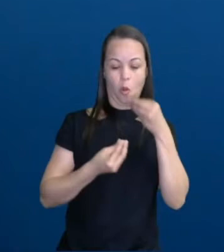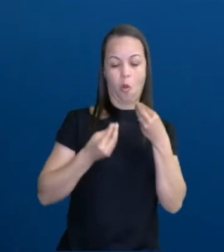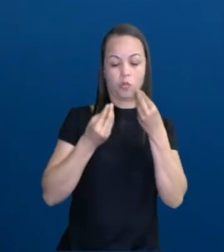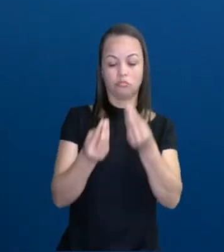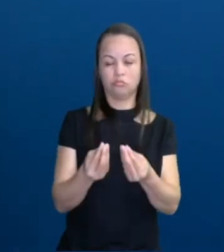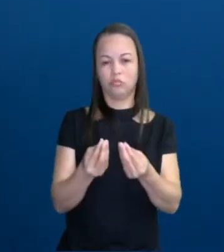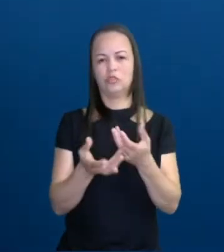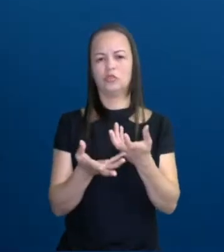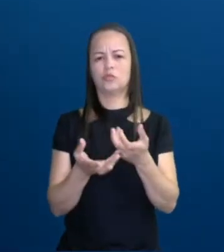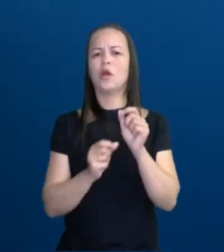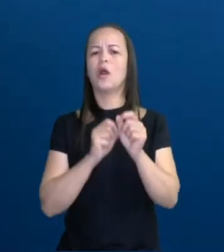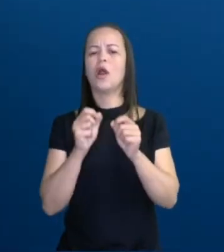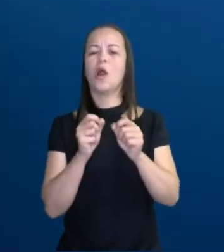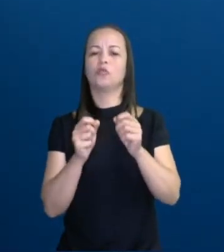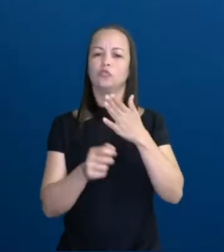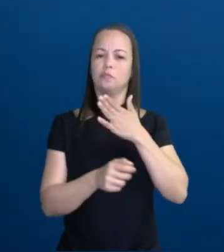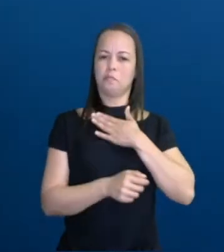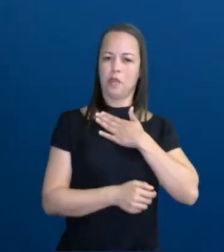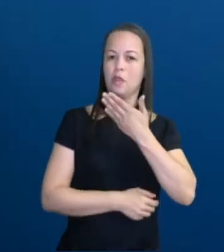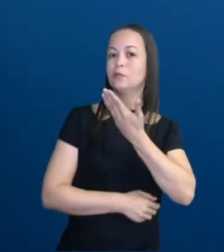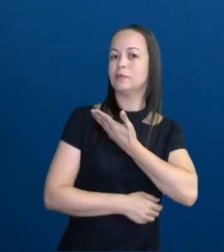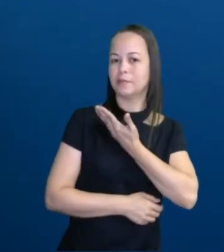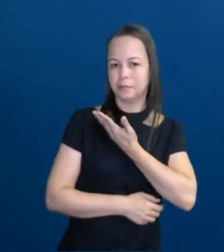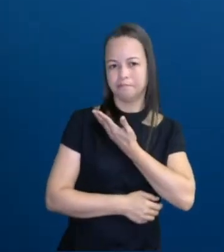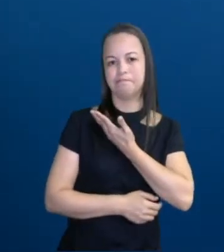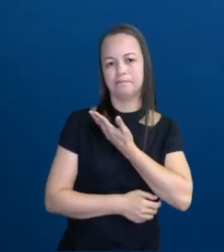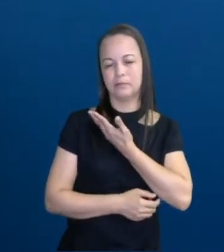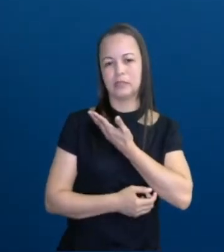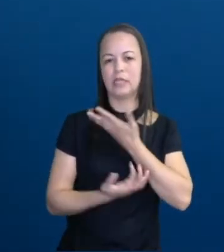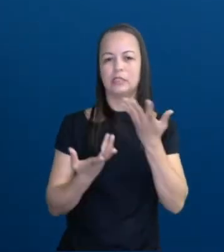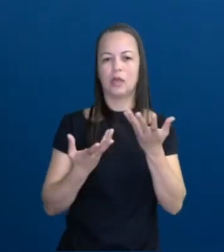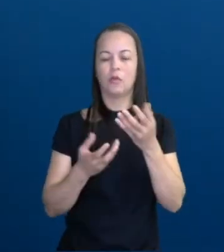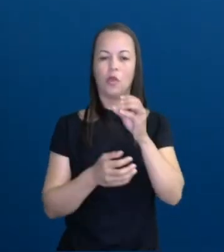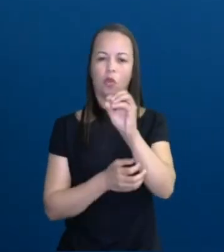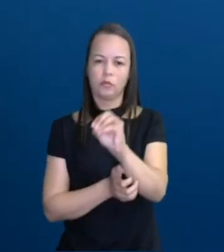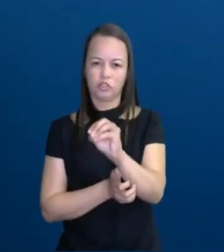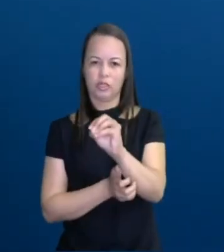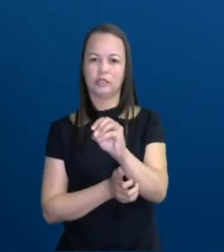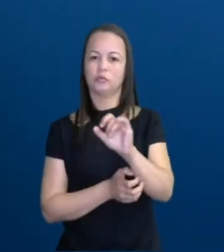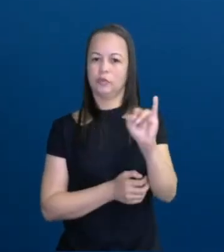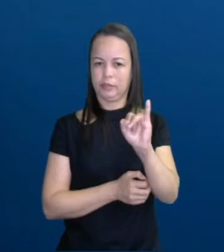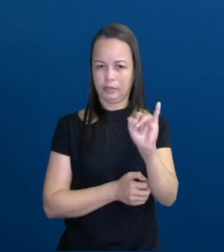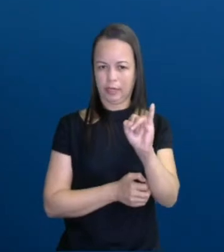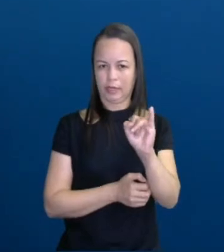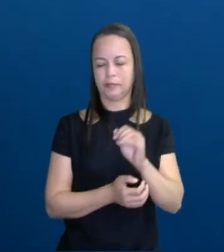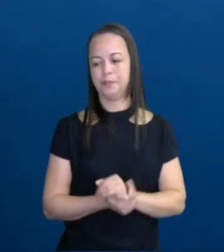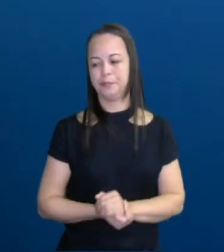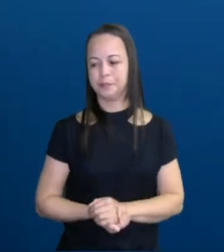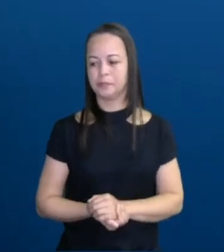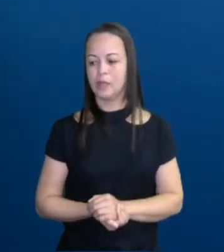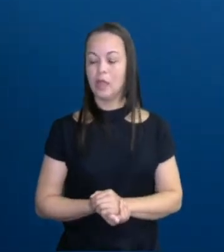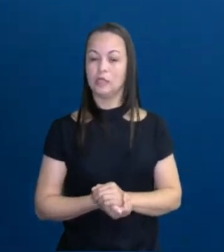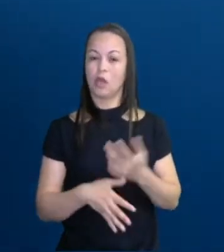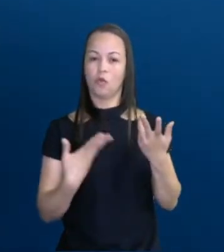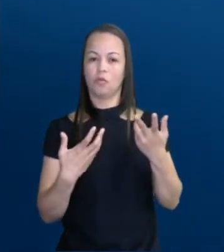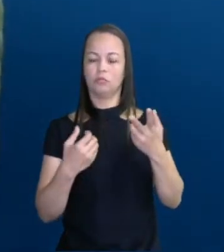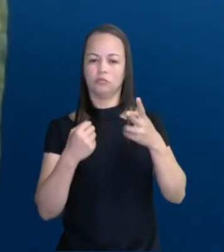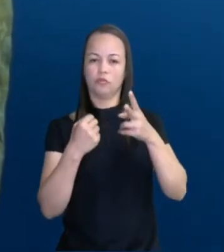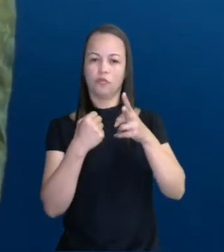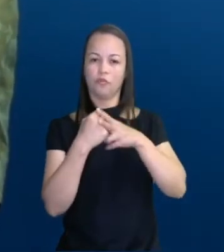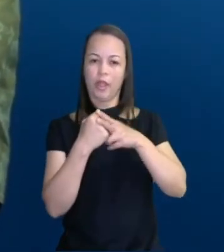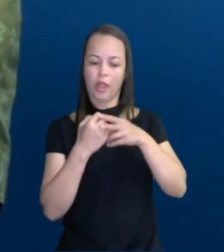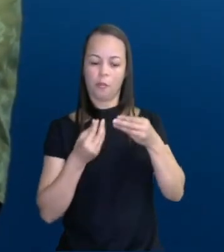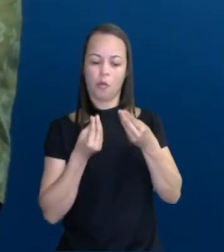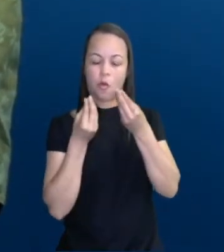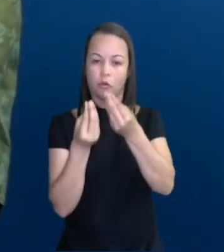ofereci para quem? Aos meus amigos. Objeto indireto. Então, o verbo oferecer